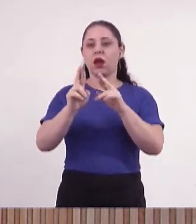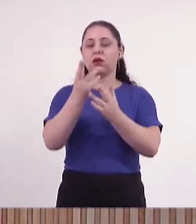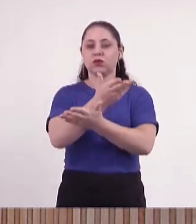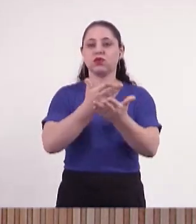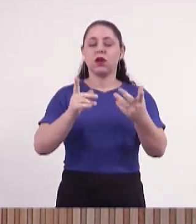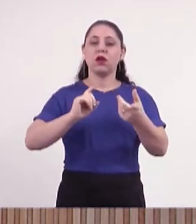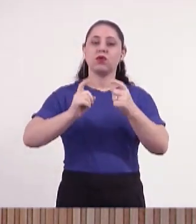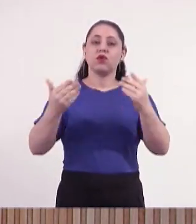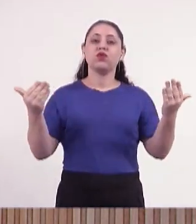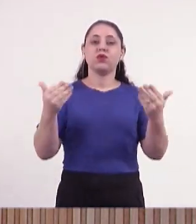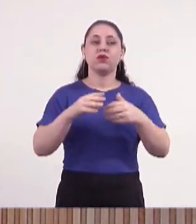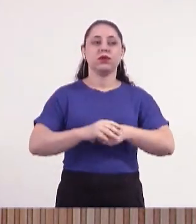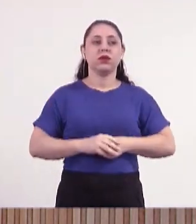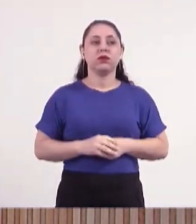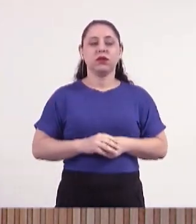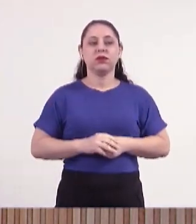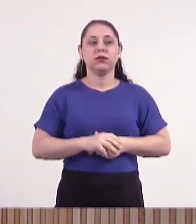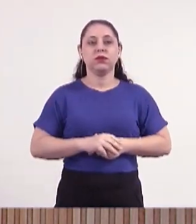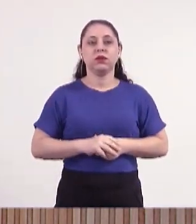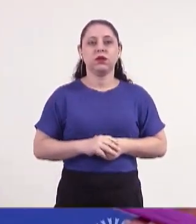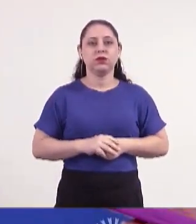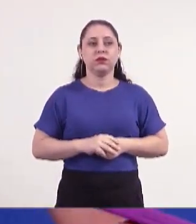essa reunião de hoje. Vamos ouvi-lo.